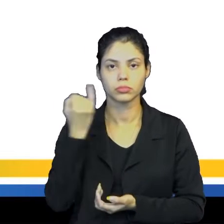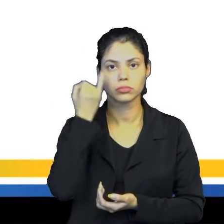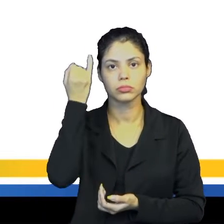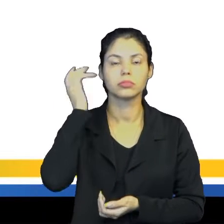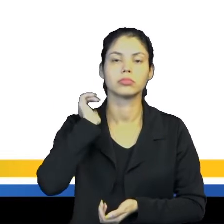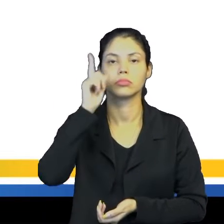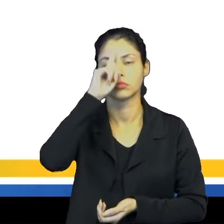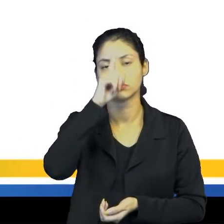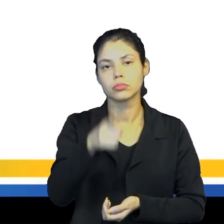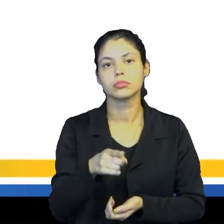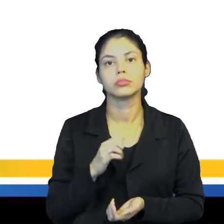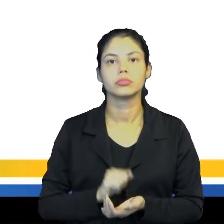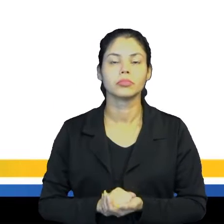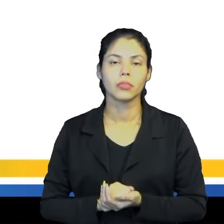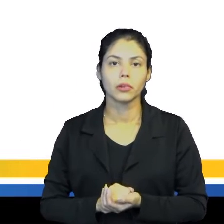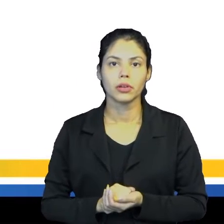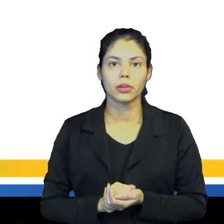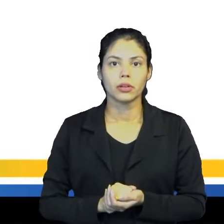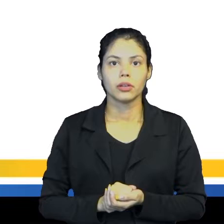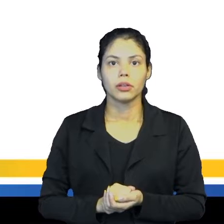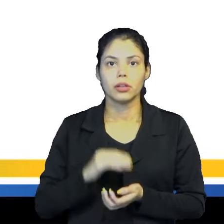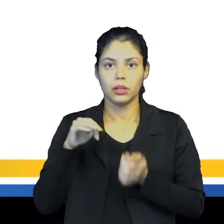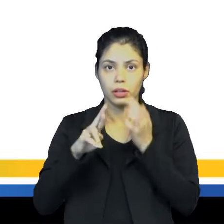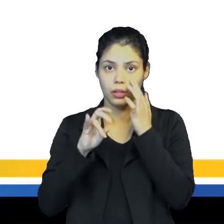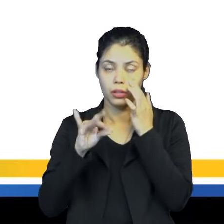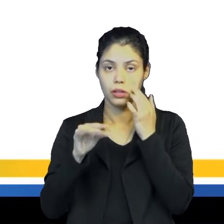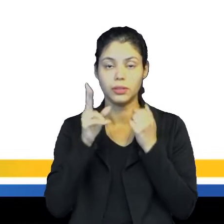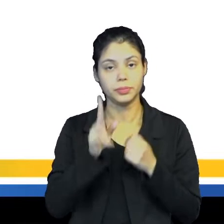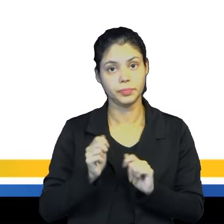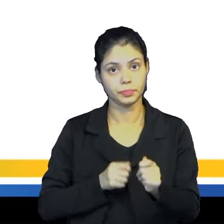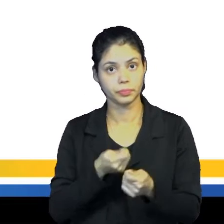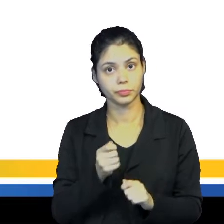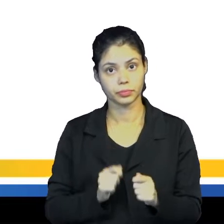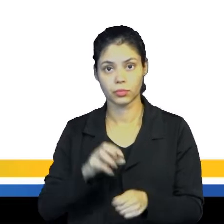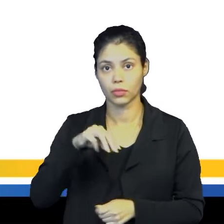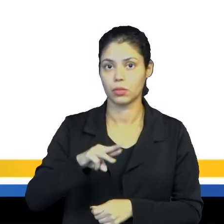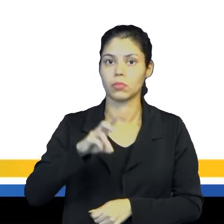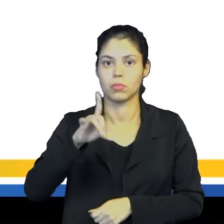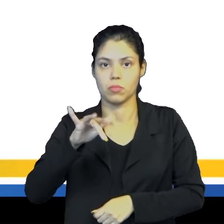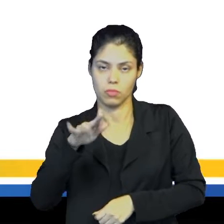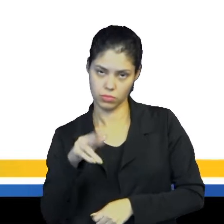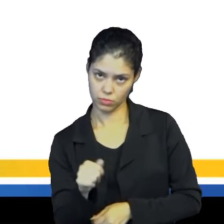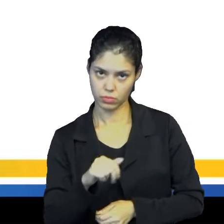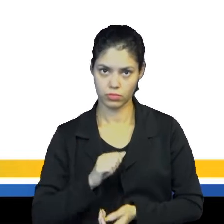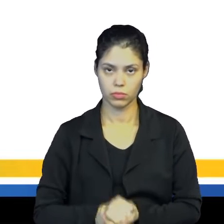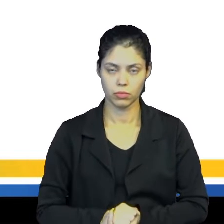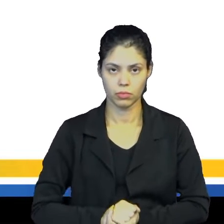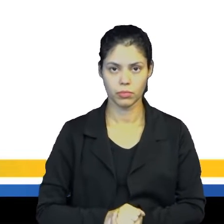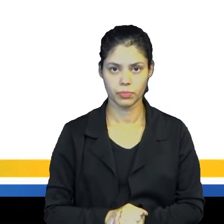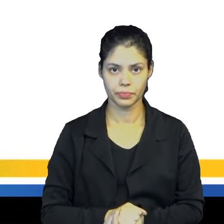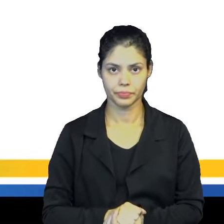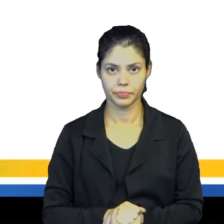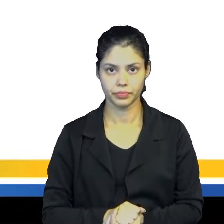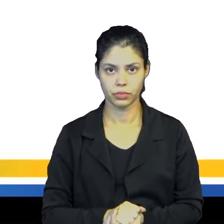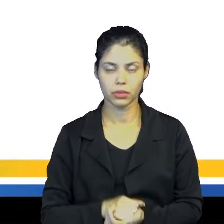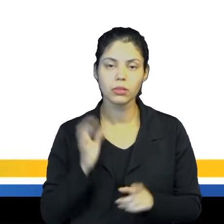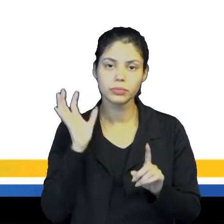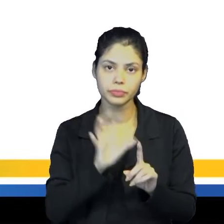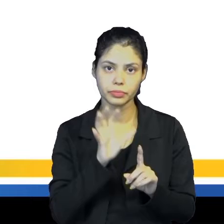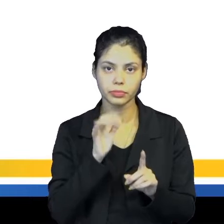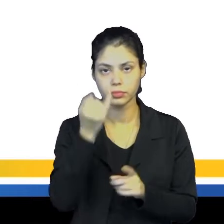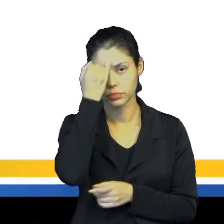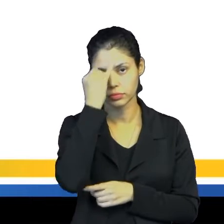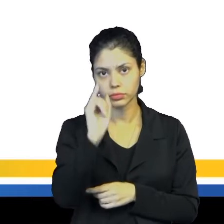principais líderes. As motivações, né, sempre o controle pelos monopólios, né, a influência